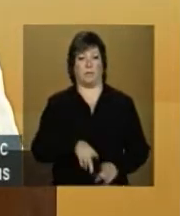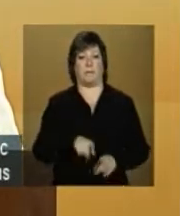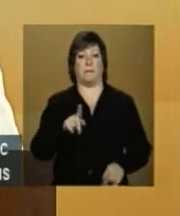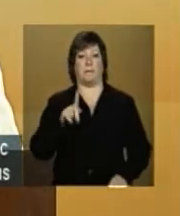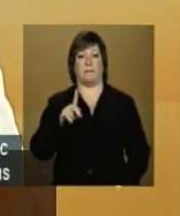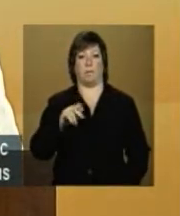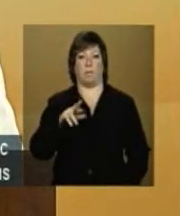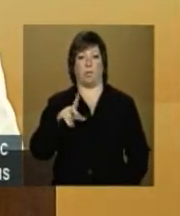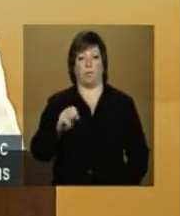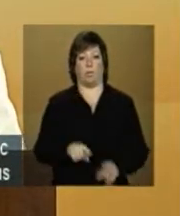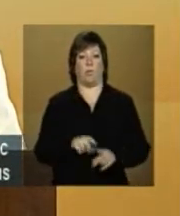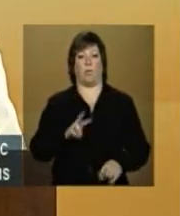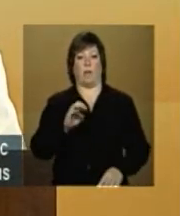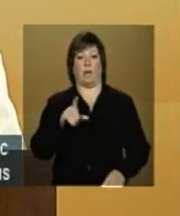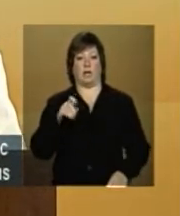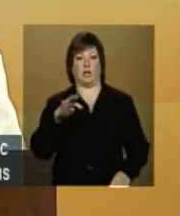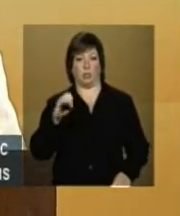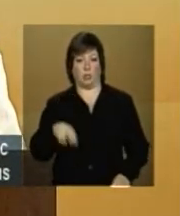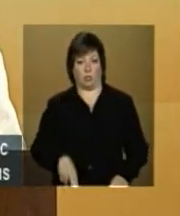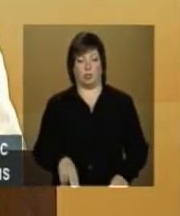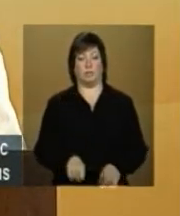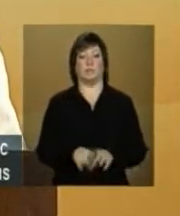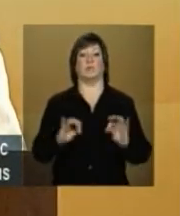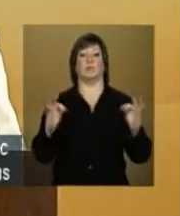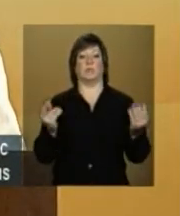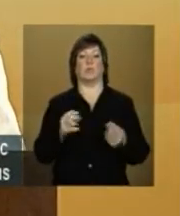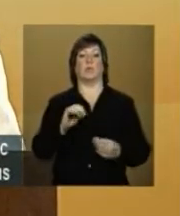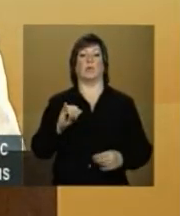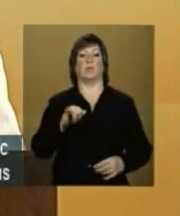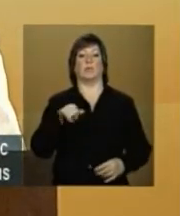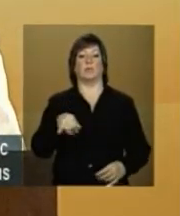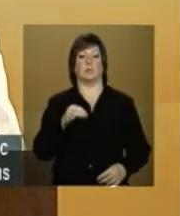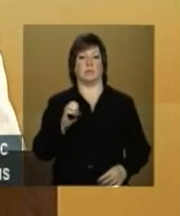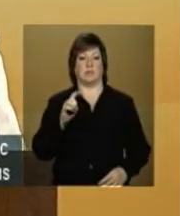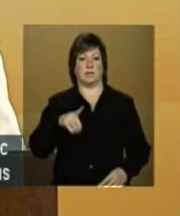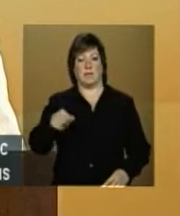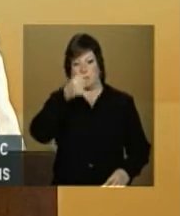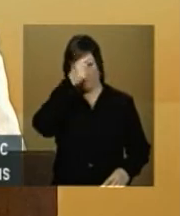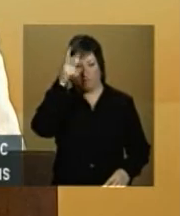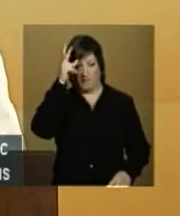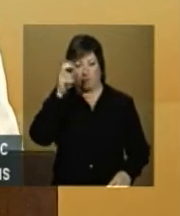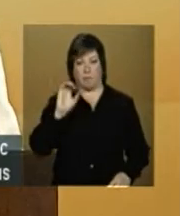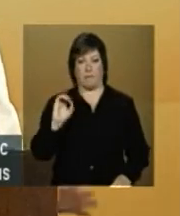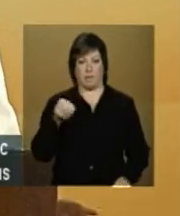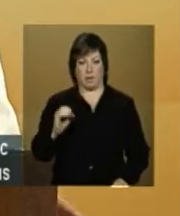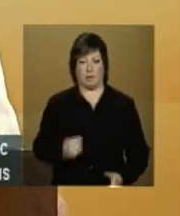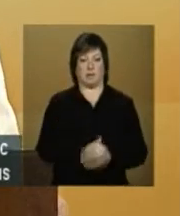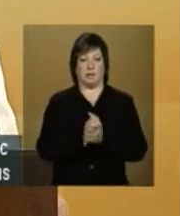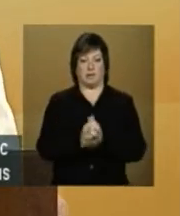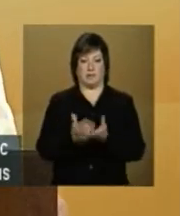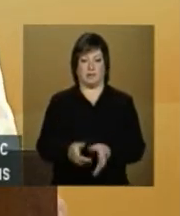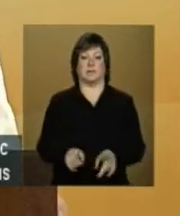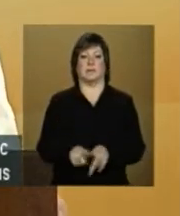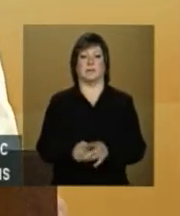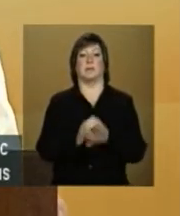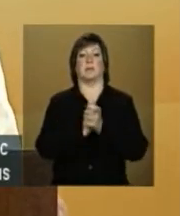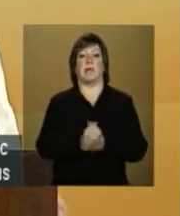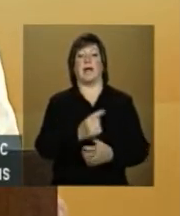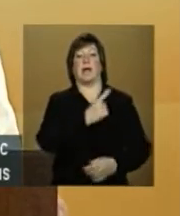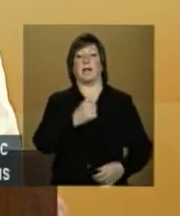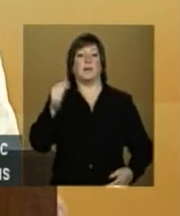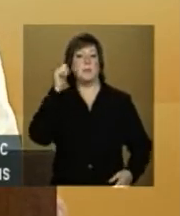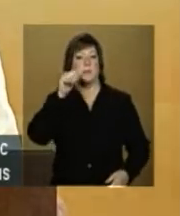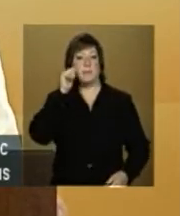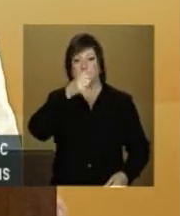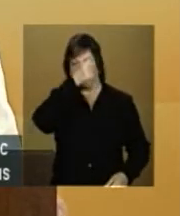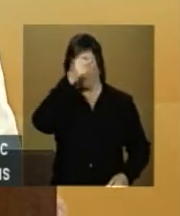Ferreira, Wellington Prado. Cumprimentar o senhor José Fortunati, prefeito de Porto Alegre. Cumprimentar a cada uma das